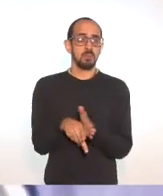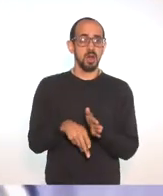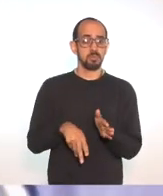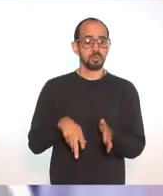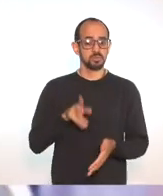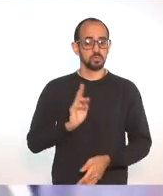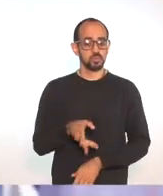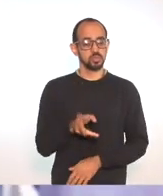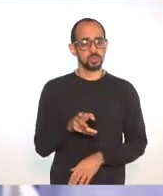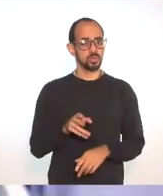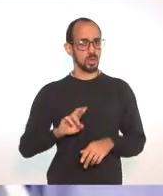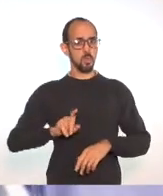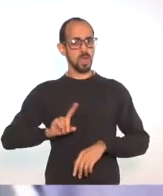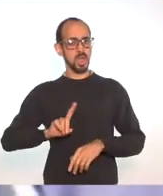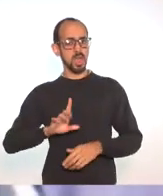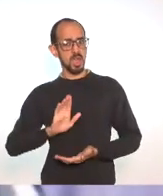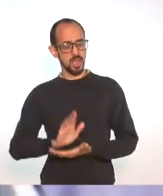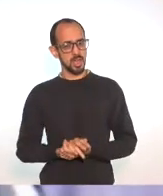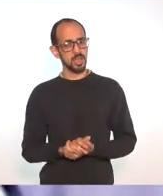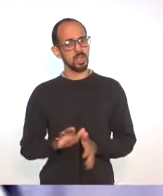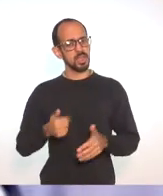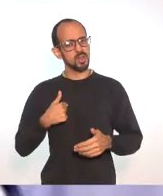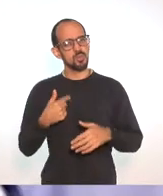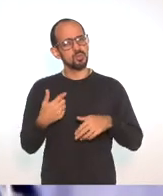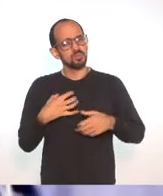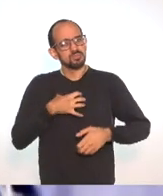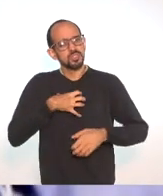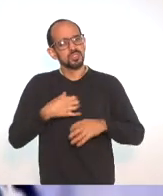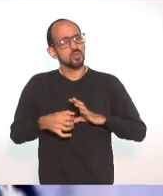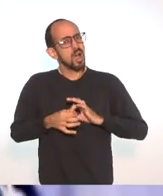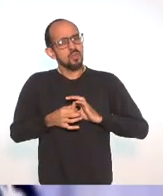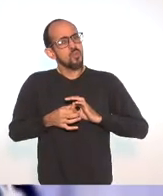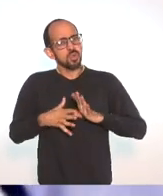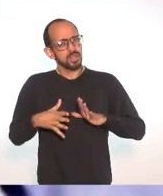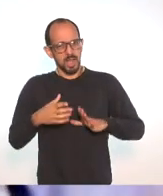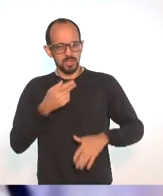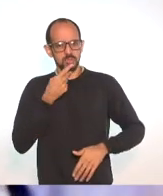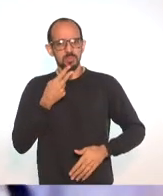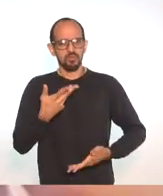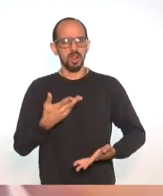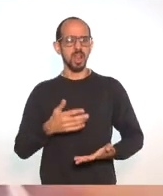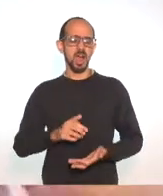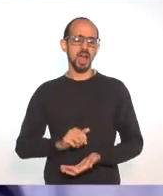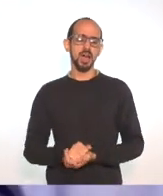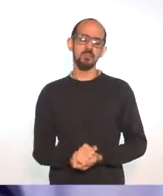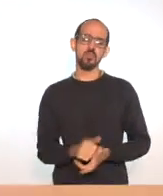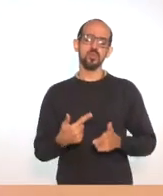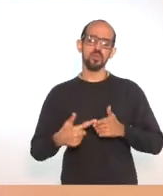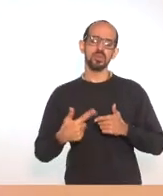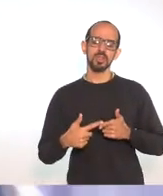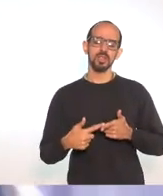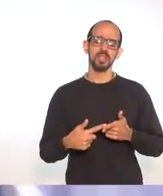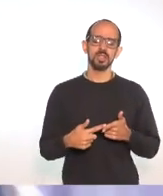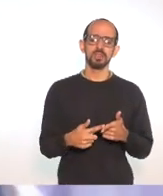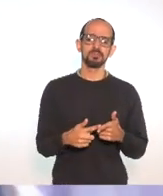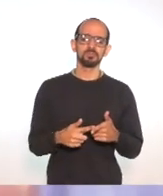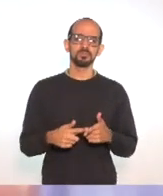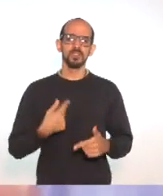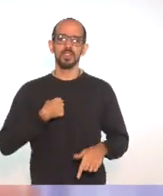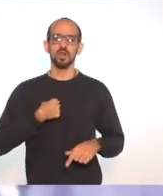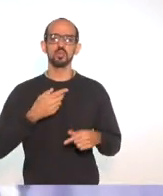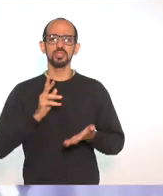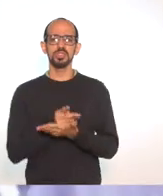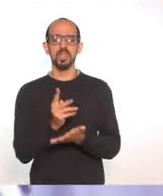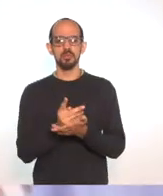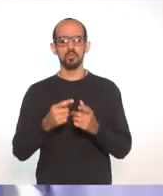você fizer sempre fui ficou muito à vontade para dizer isso vocês vão lembrar porque tivemos bons embates porque sempre me impressionei